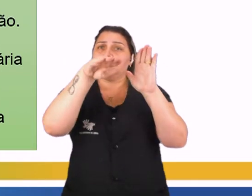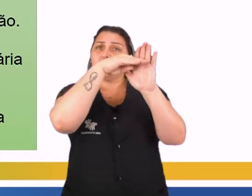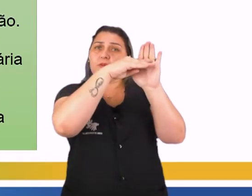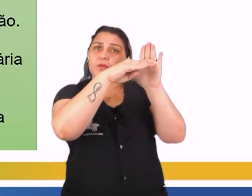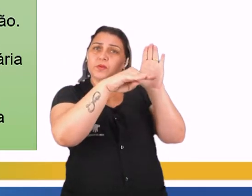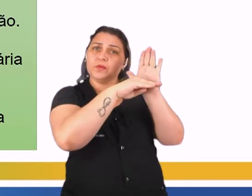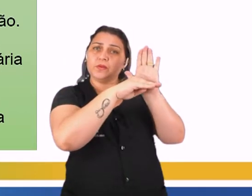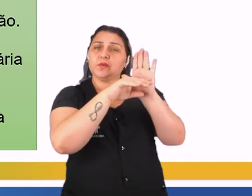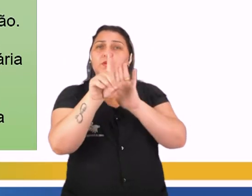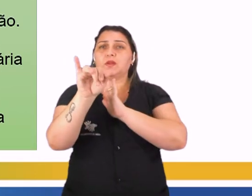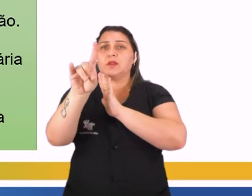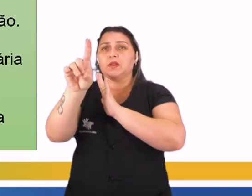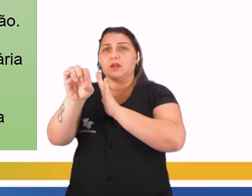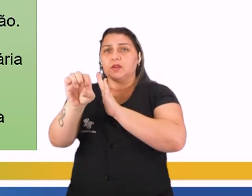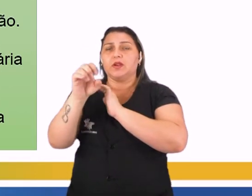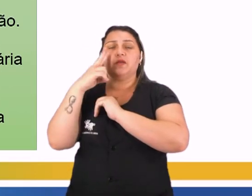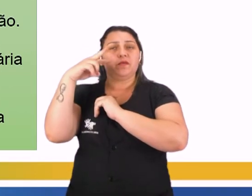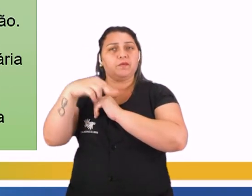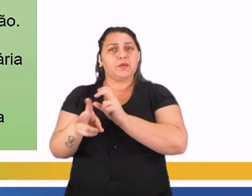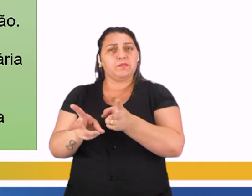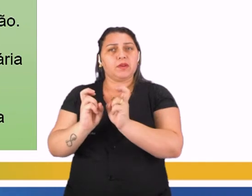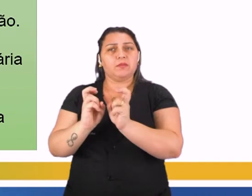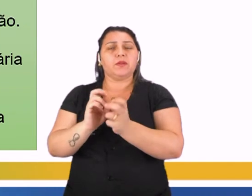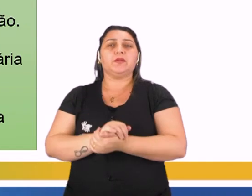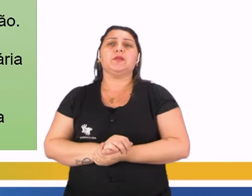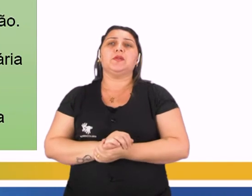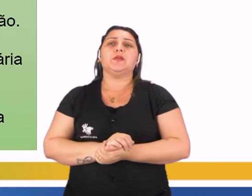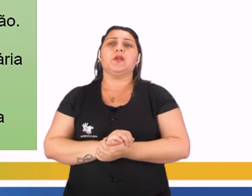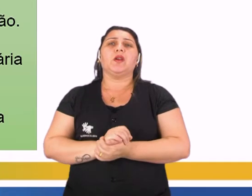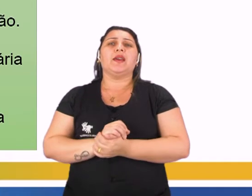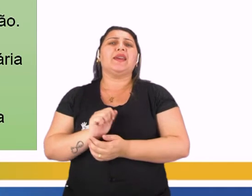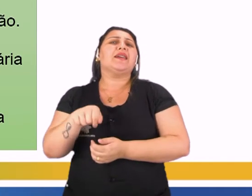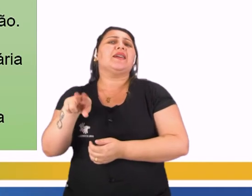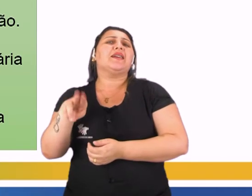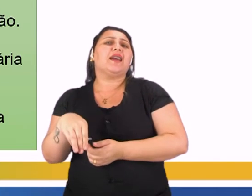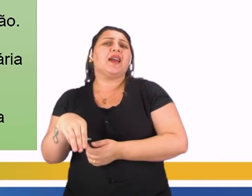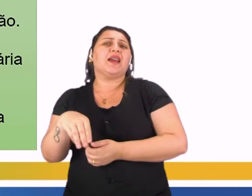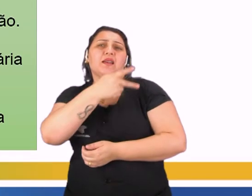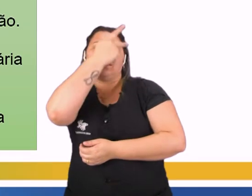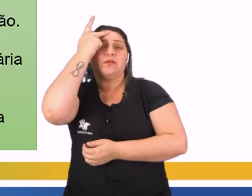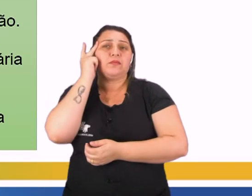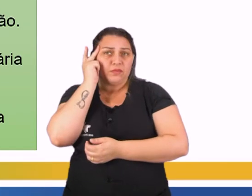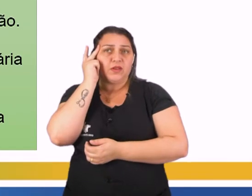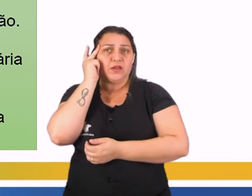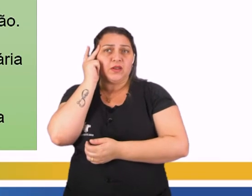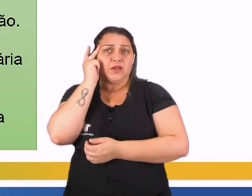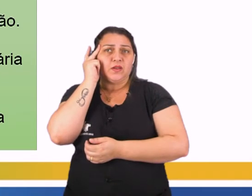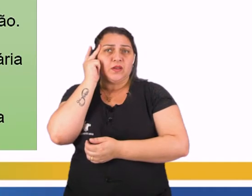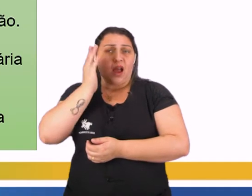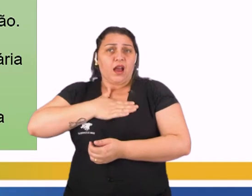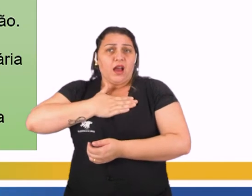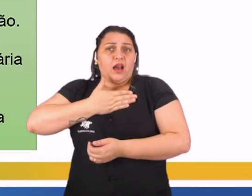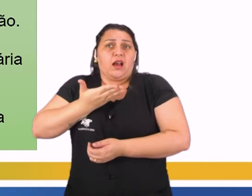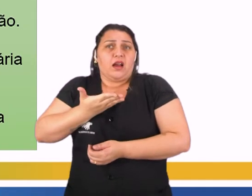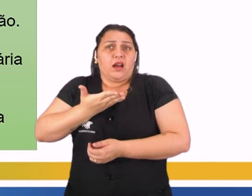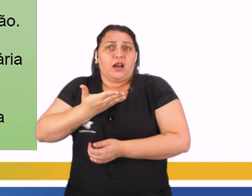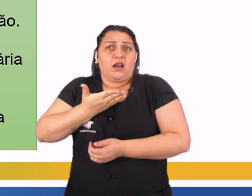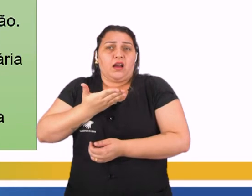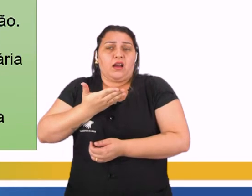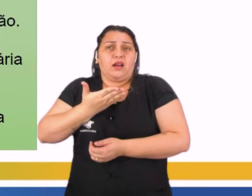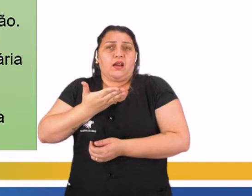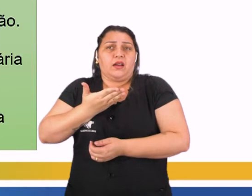O primeiro parágrafo, chamado de lead, sintetiza os fatos principais. Tarará. Se o leitor lê apenas esse parágrafo, já